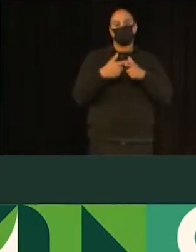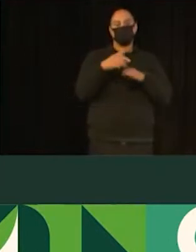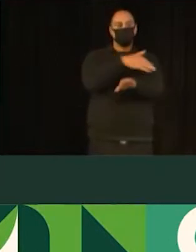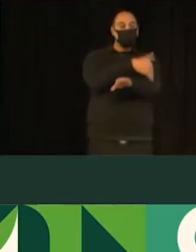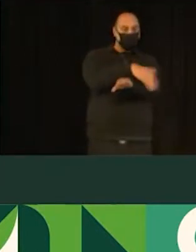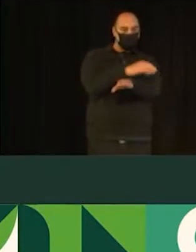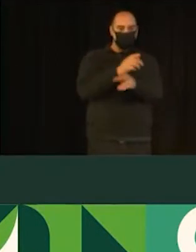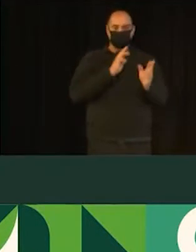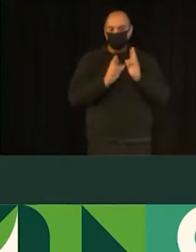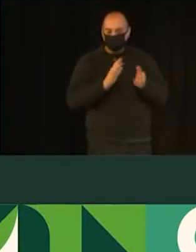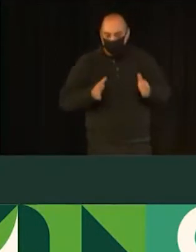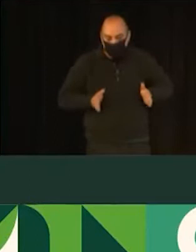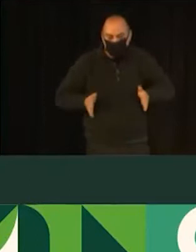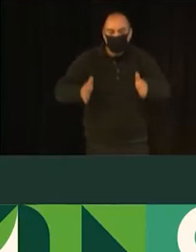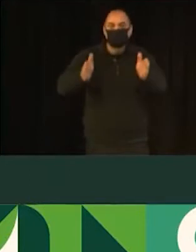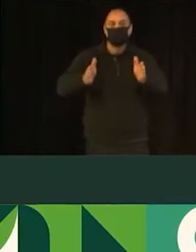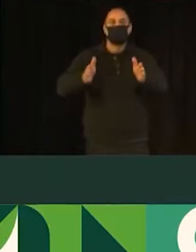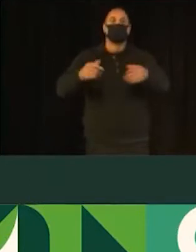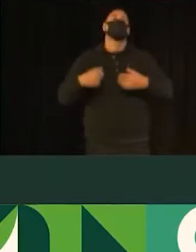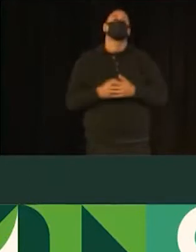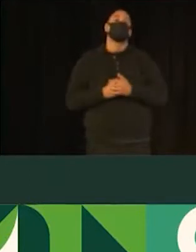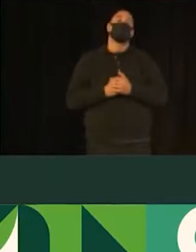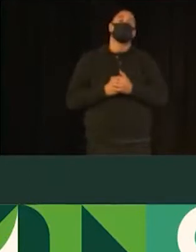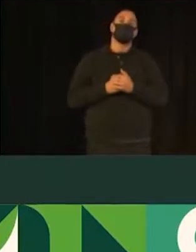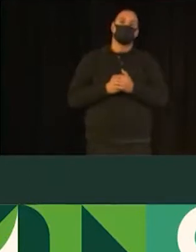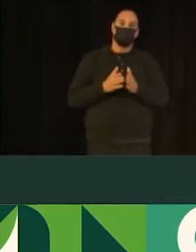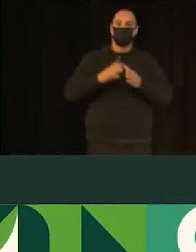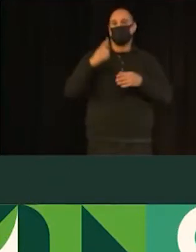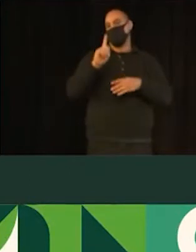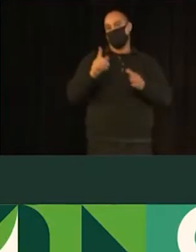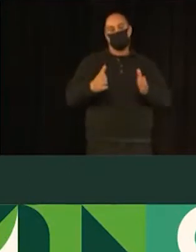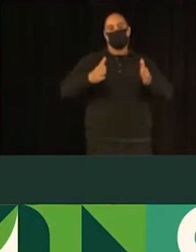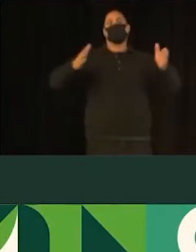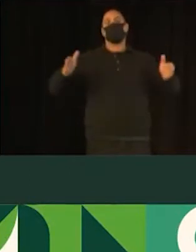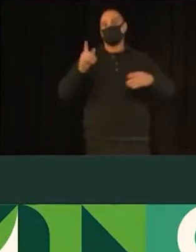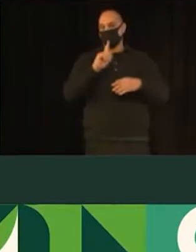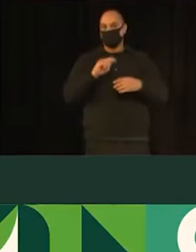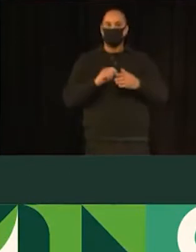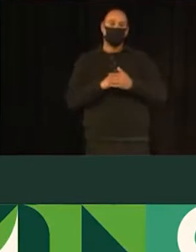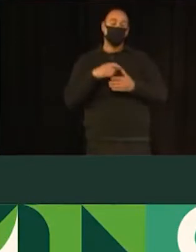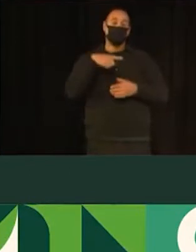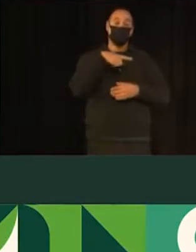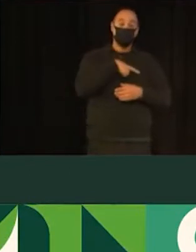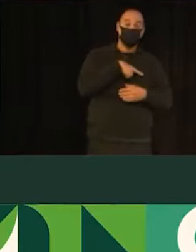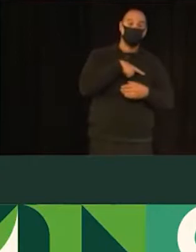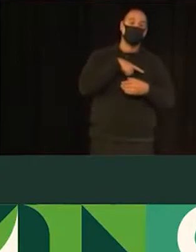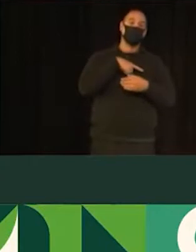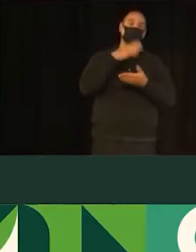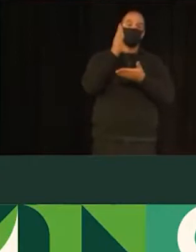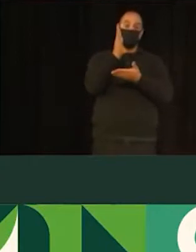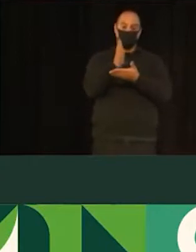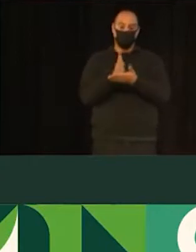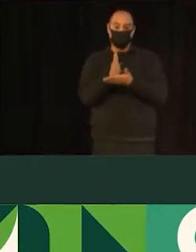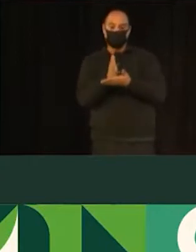possui. Além disso, como já foi comentado aqui, nós temos dois divisores